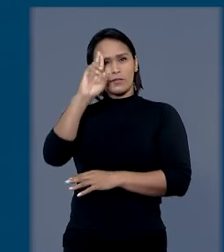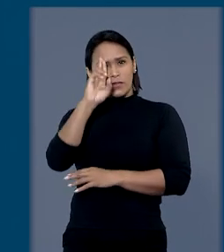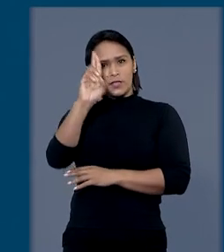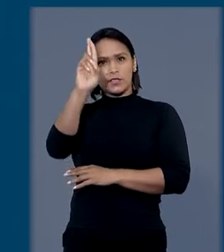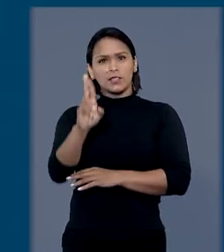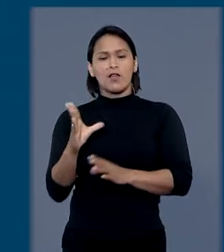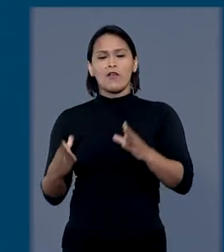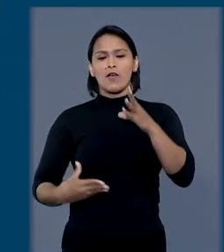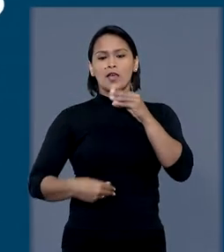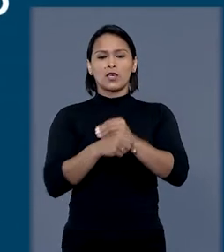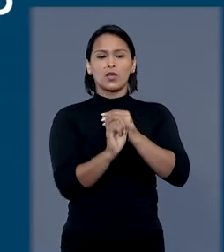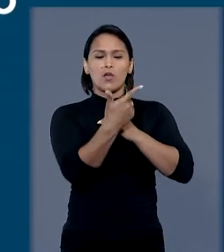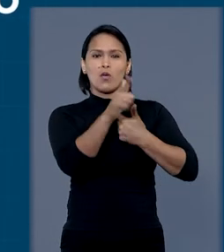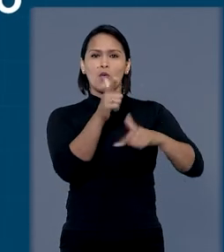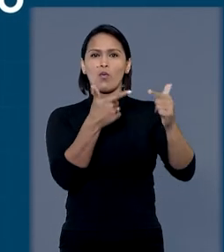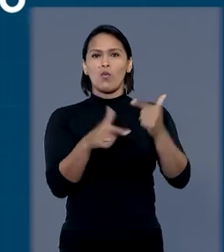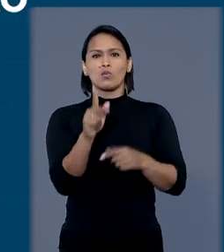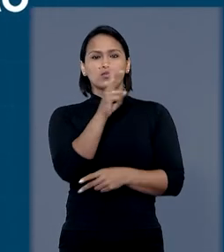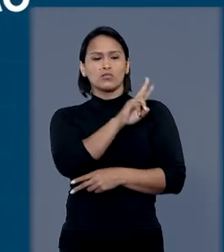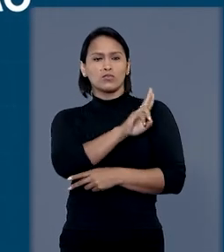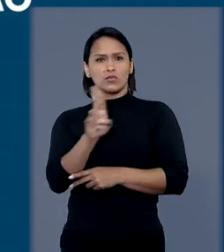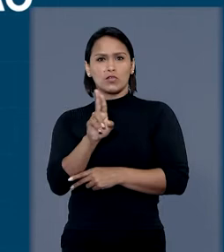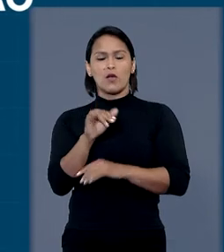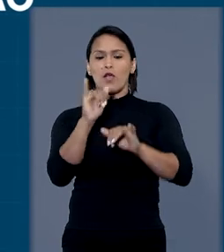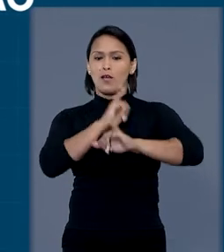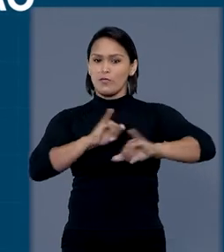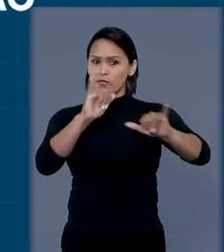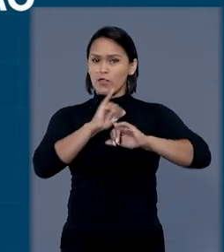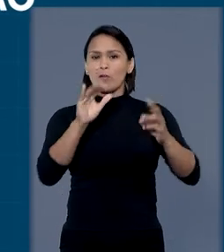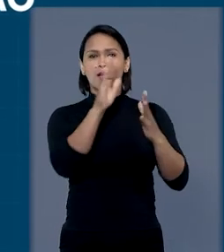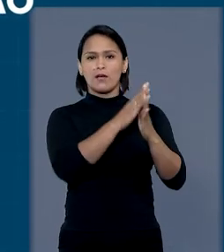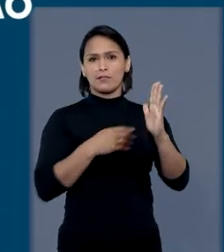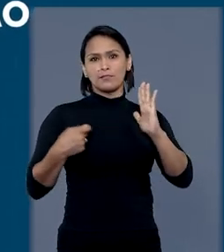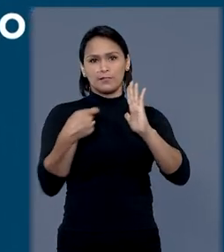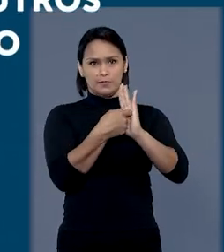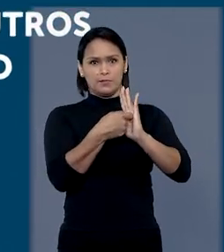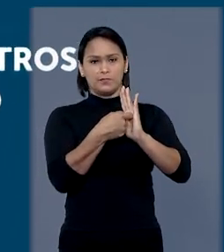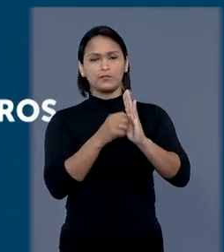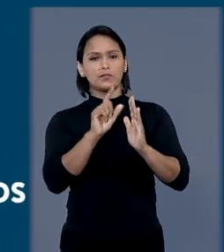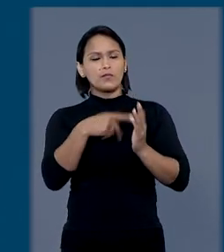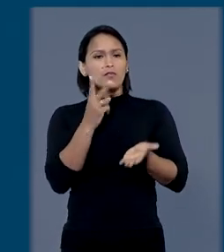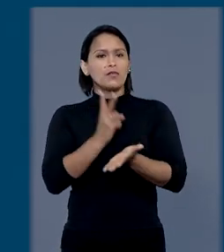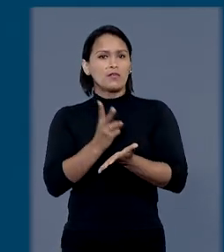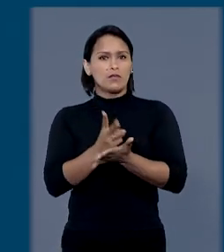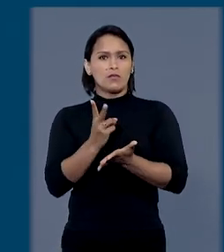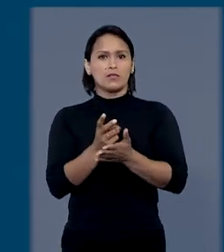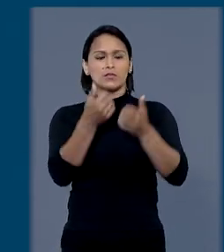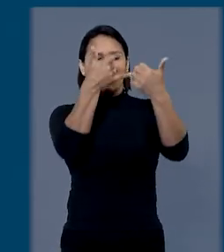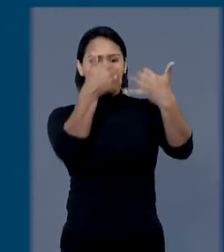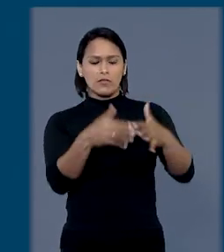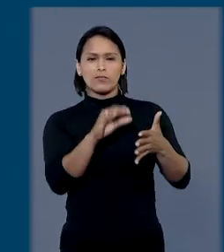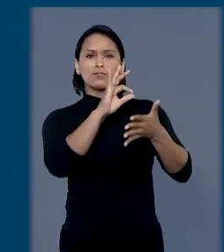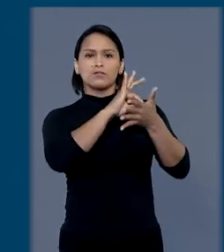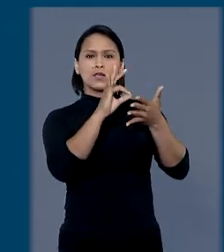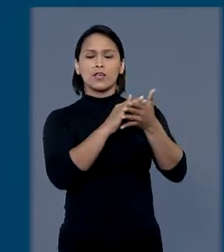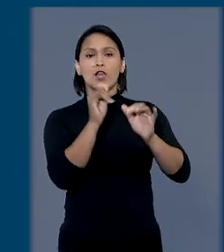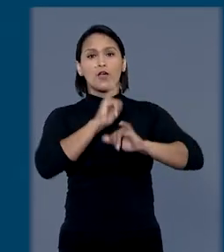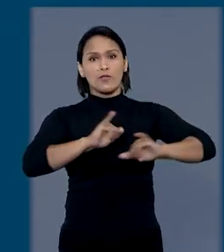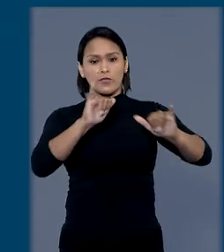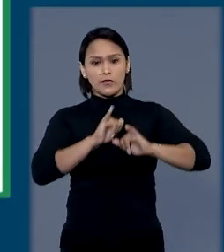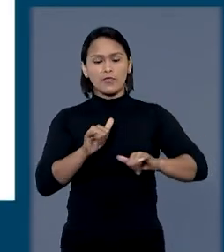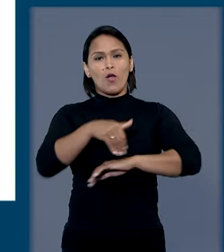unidade responsável vai incluir os outros nomes, conforme informação da petição. Dando continuidade ao